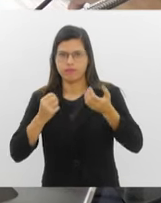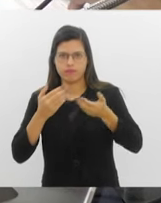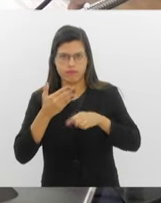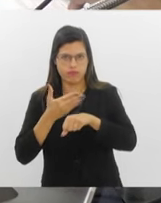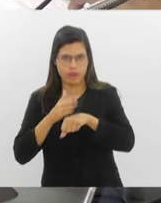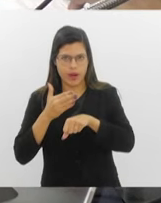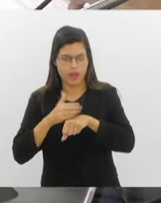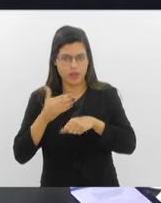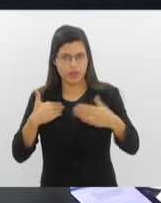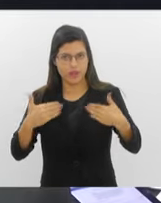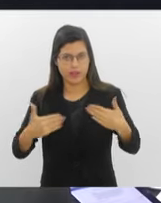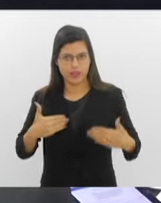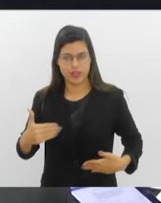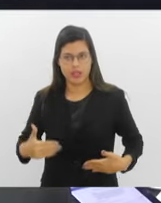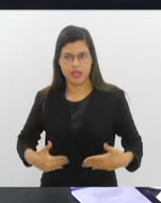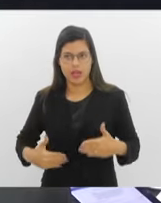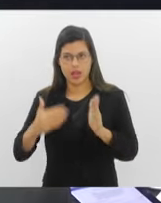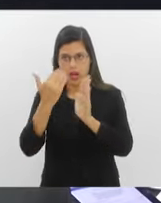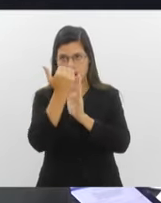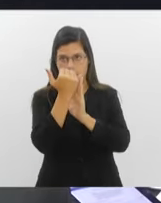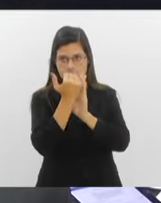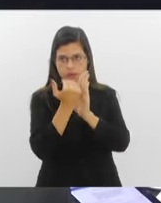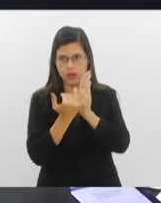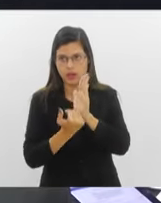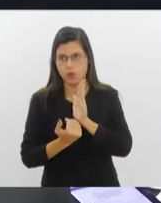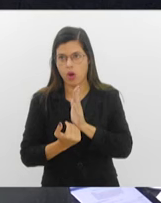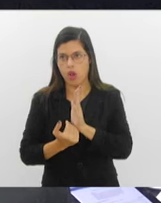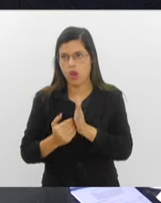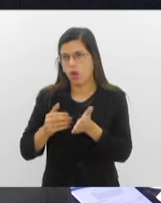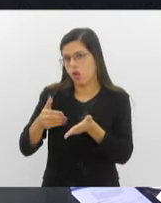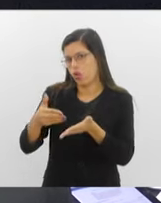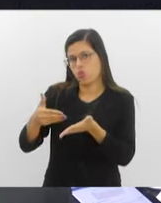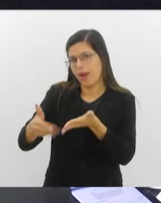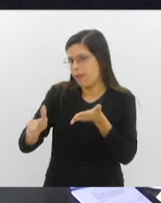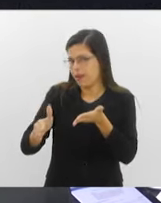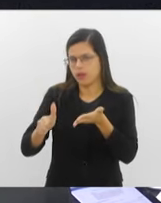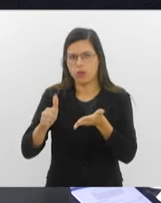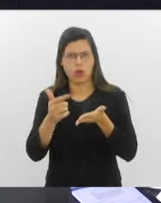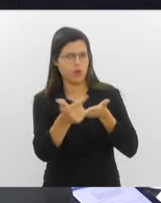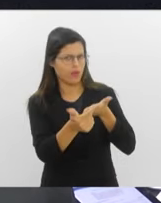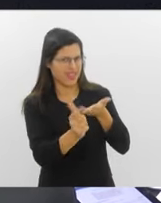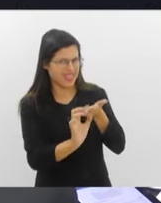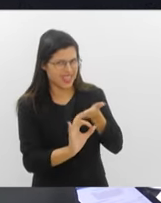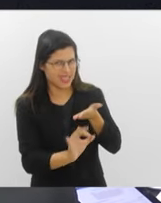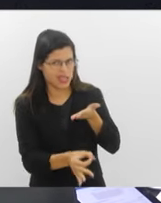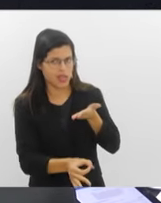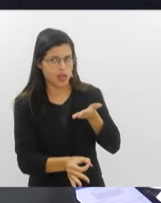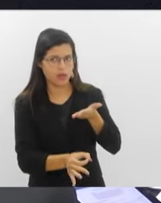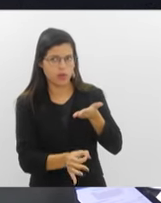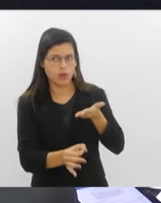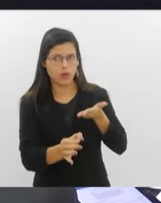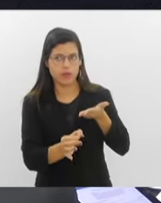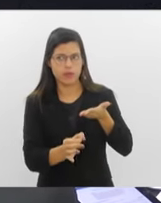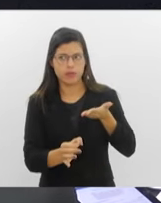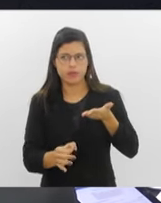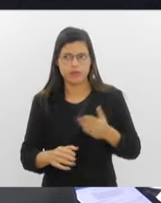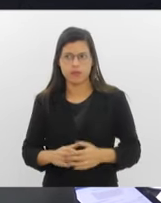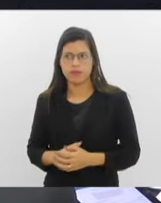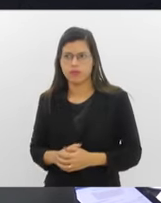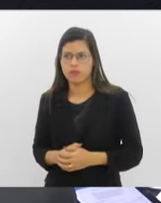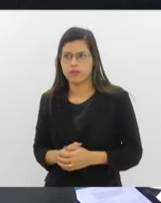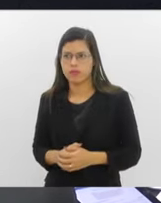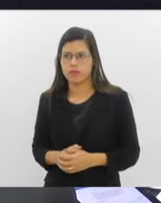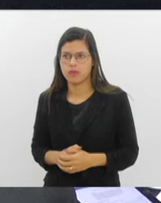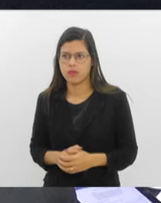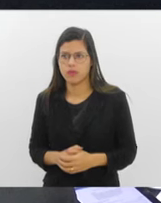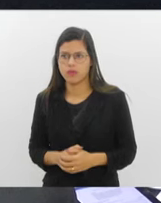dizer, então não haverá isso no TAF eliminatório? Não. Porque então, uma mulher pode concorrer com homem? A grande maioria dos